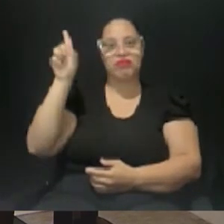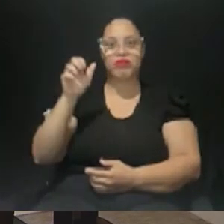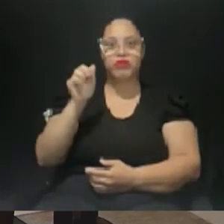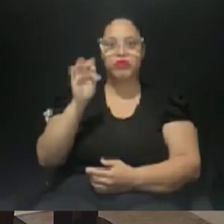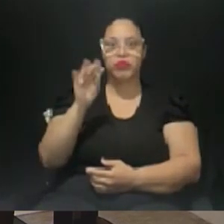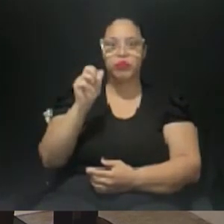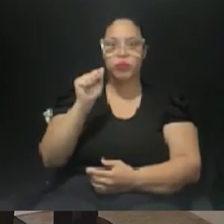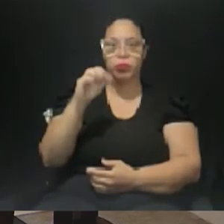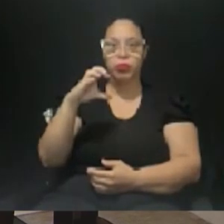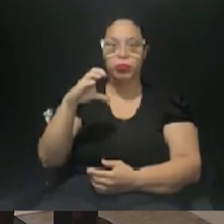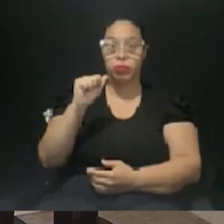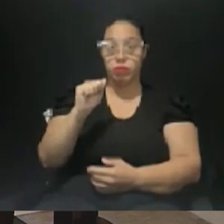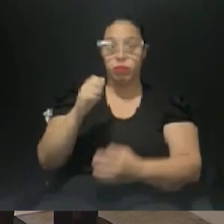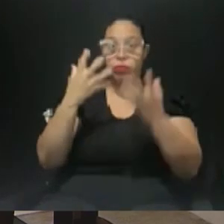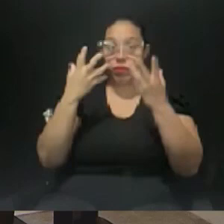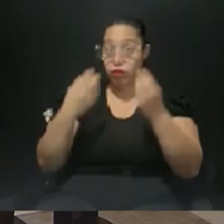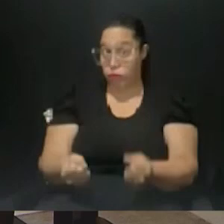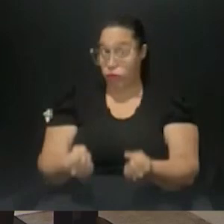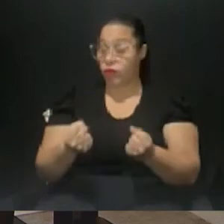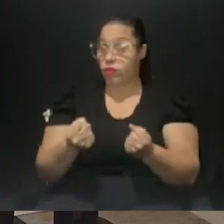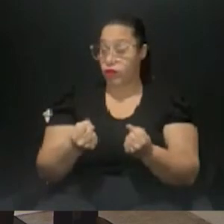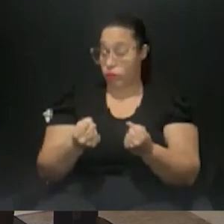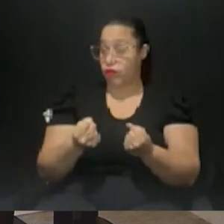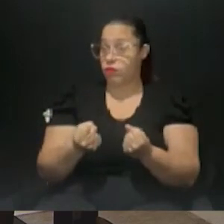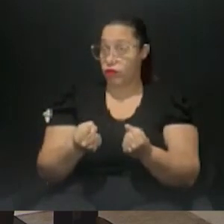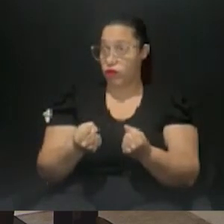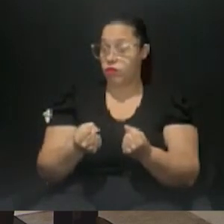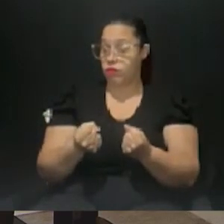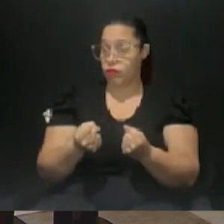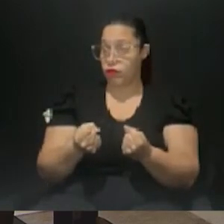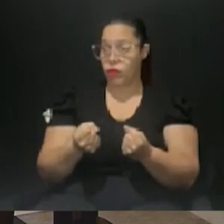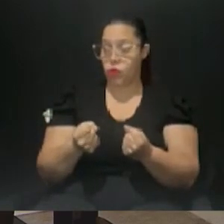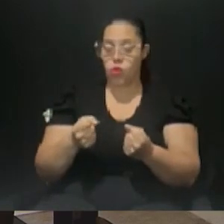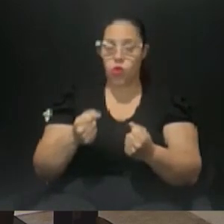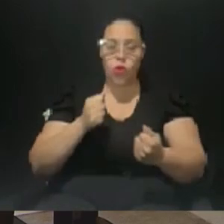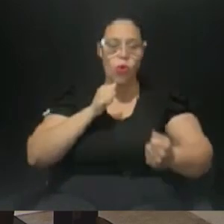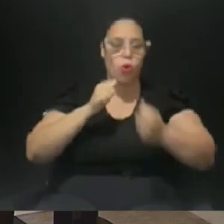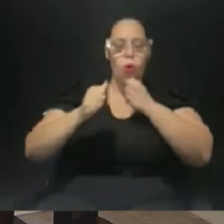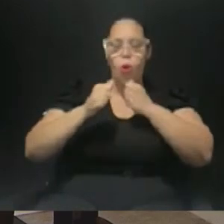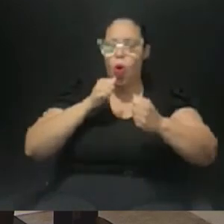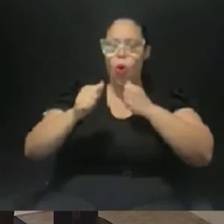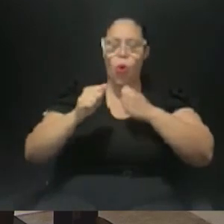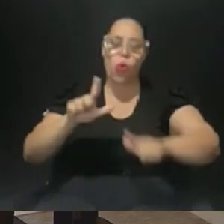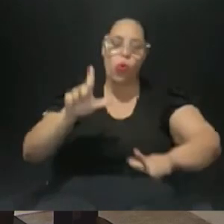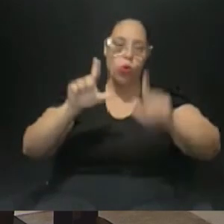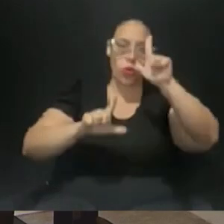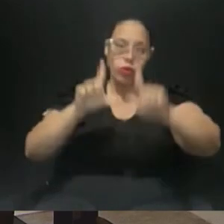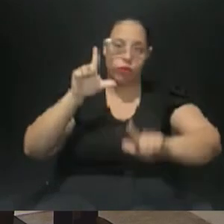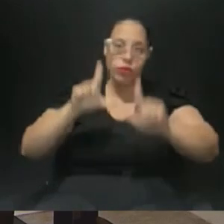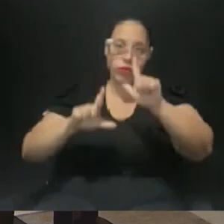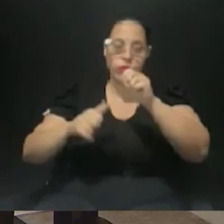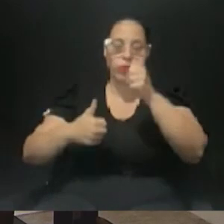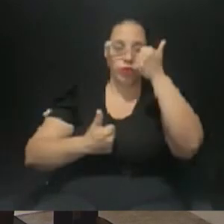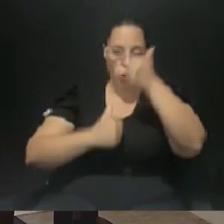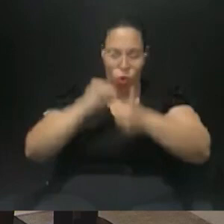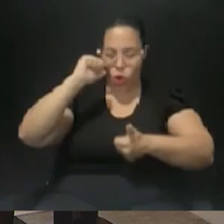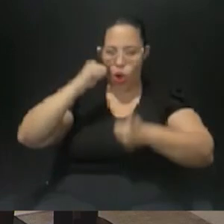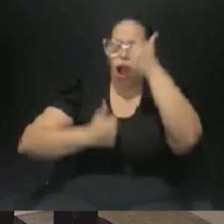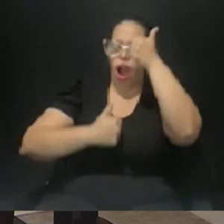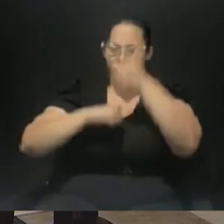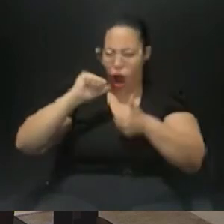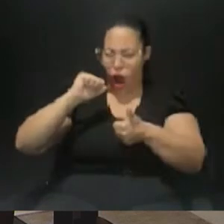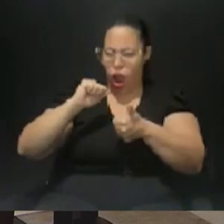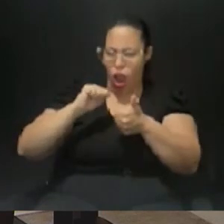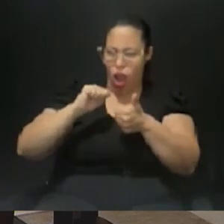recebeu apresentadores de TV, jogadores de futebol, da ativa e da velha guarda,